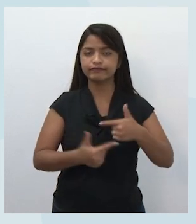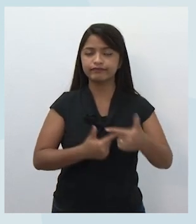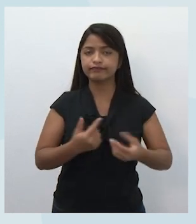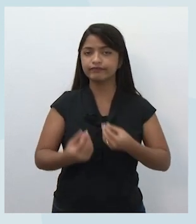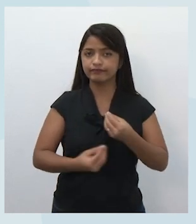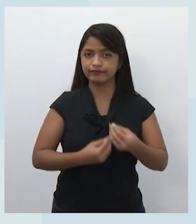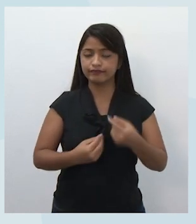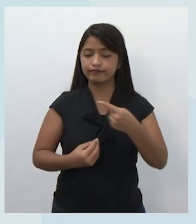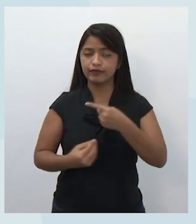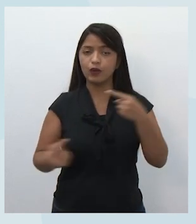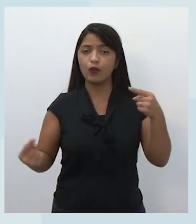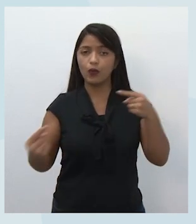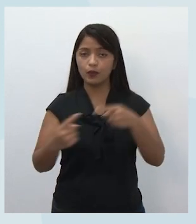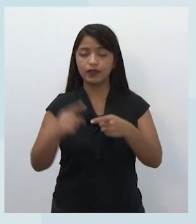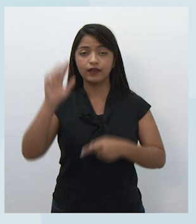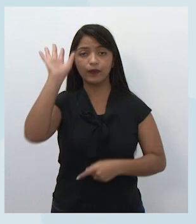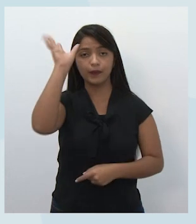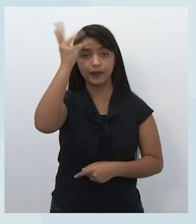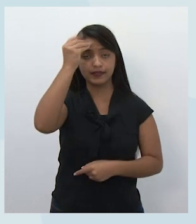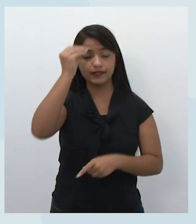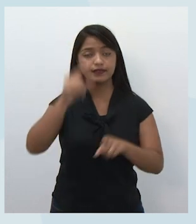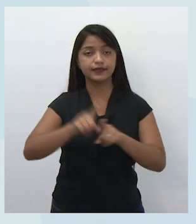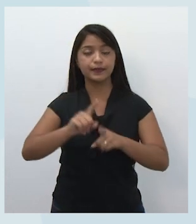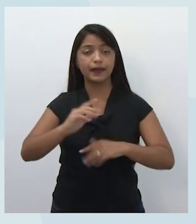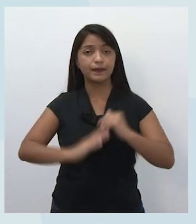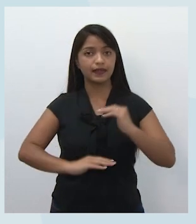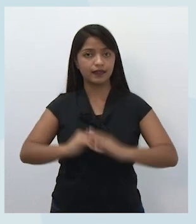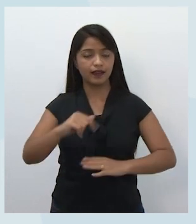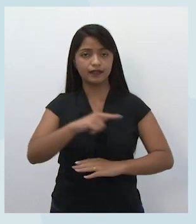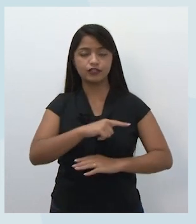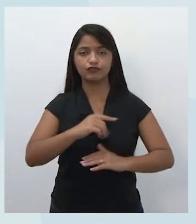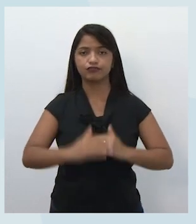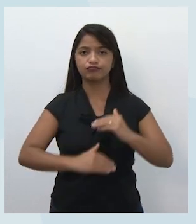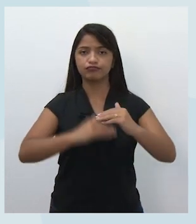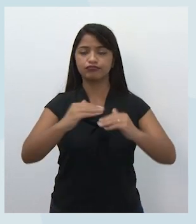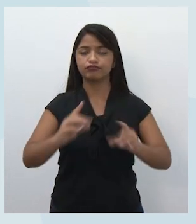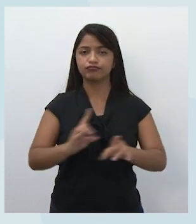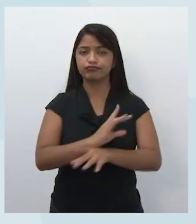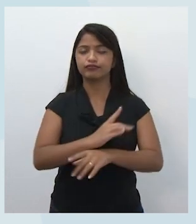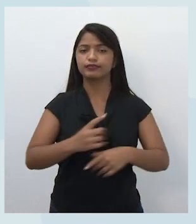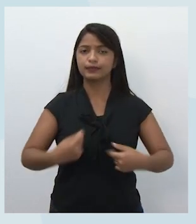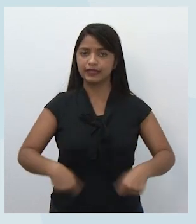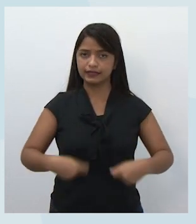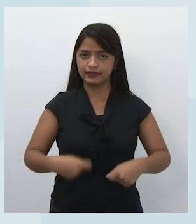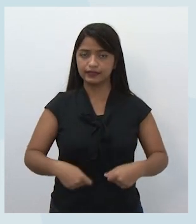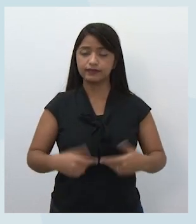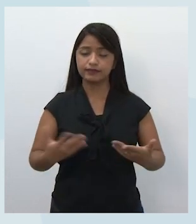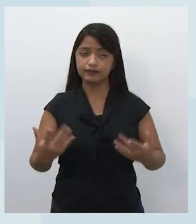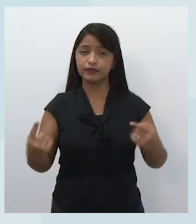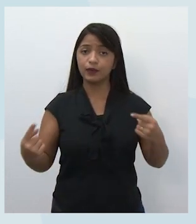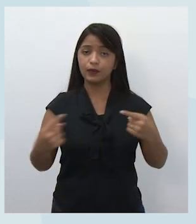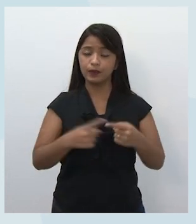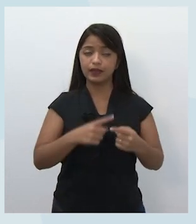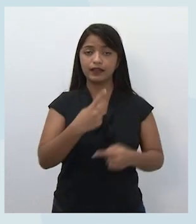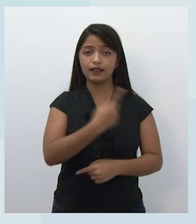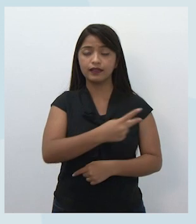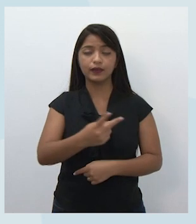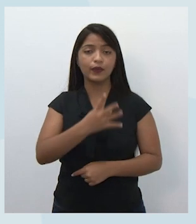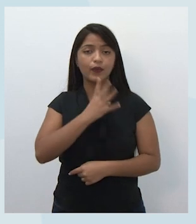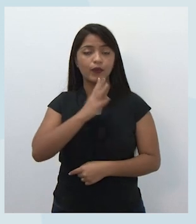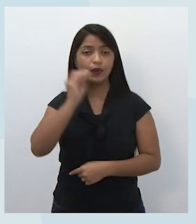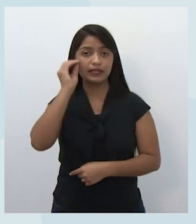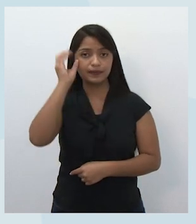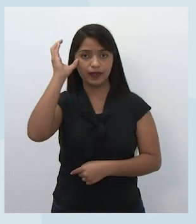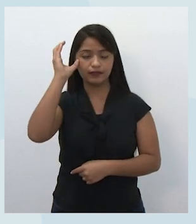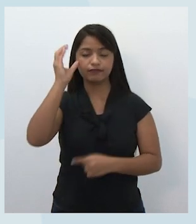às competências e às habilidades que eles precisam desenvolver. E, obviamente, por conta disso, aos objetos de conhecimento que se relacionam